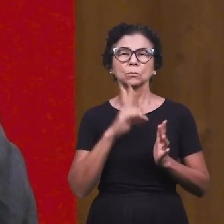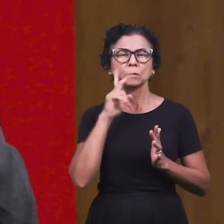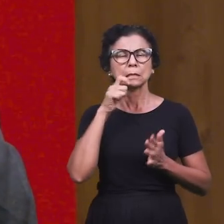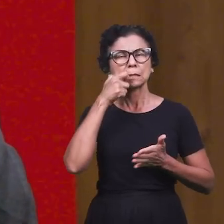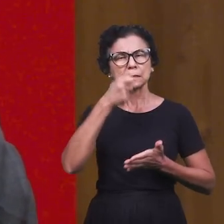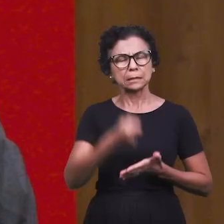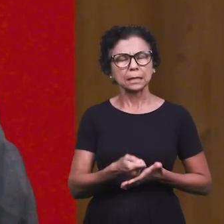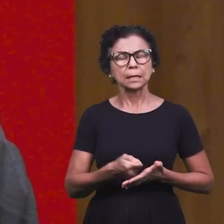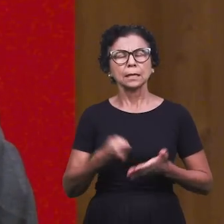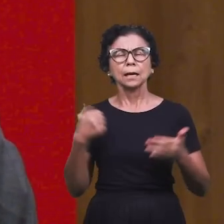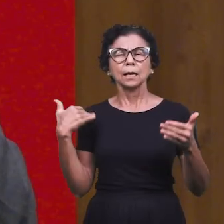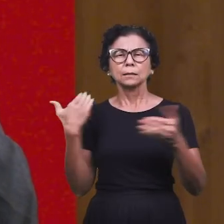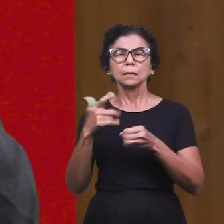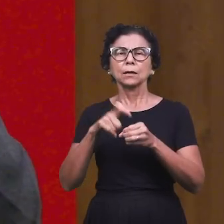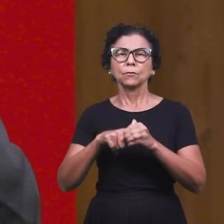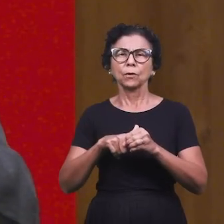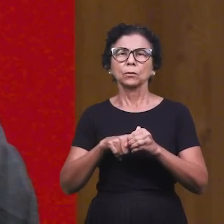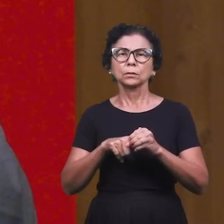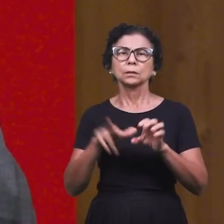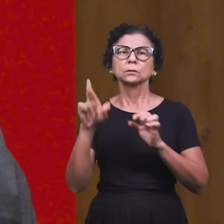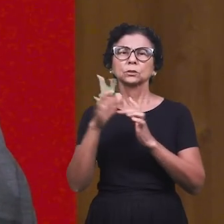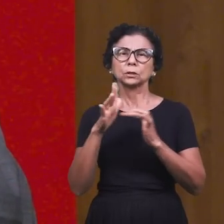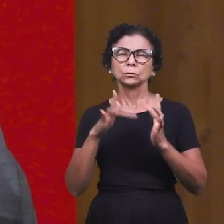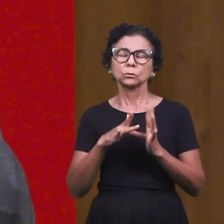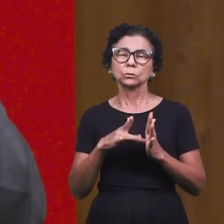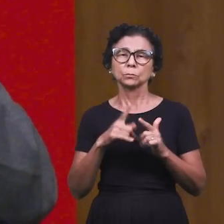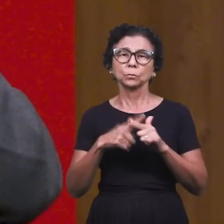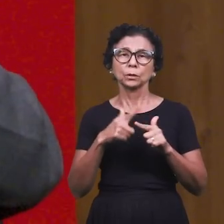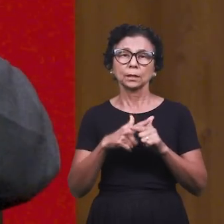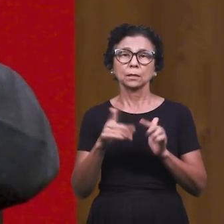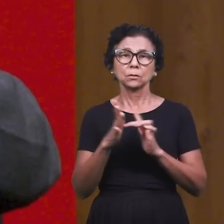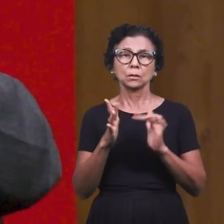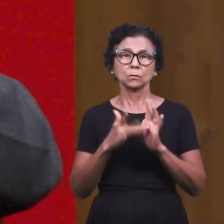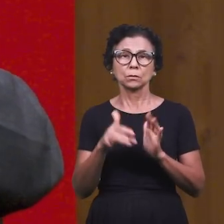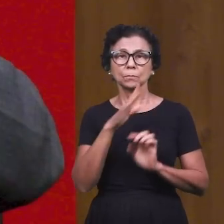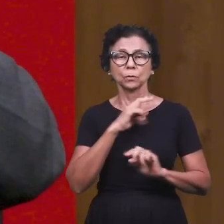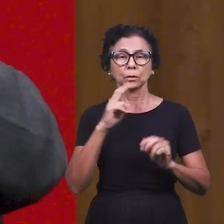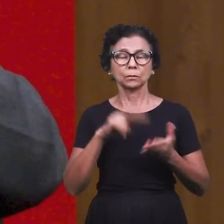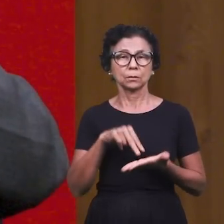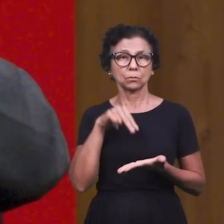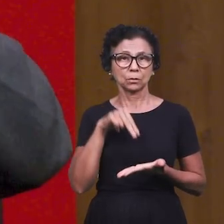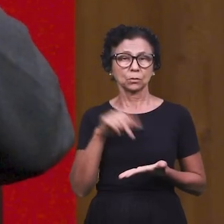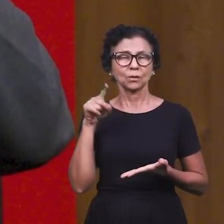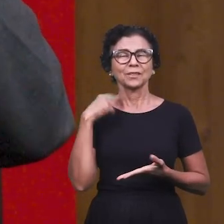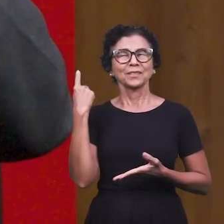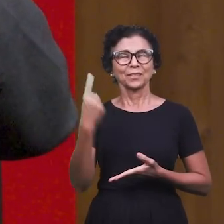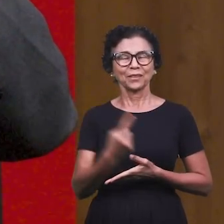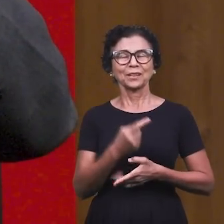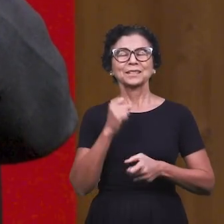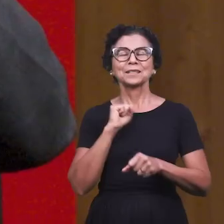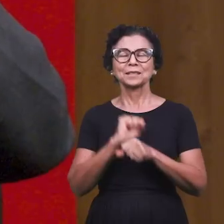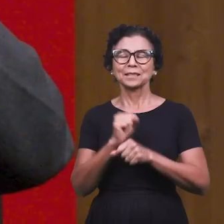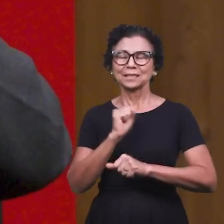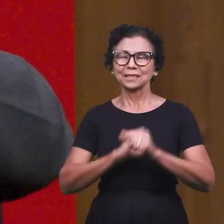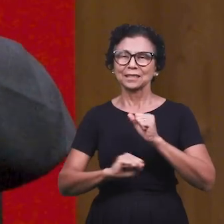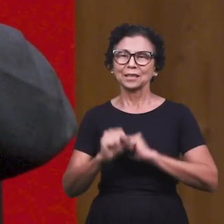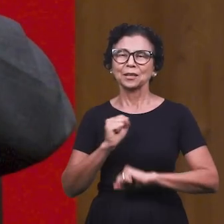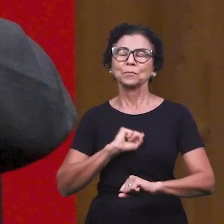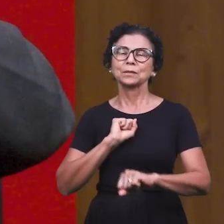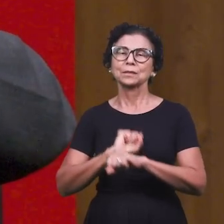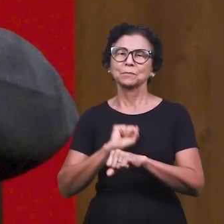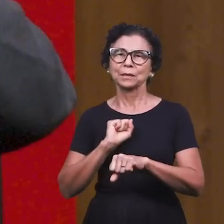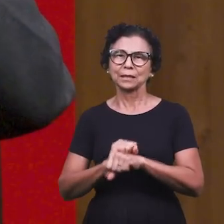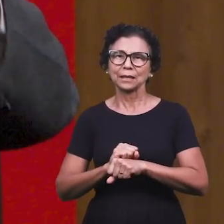que ele venha, ou seja, como Jesus morreu e ressuscitou, nós temos a esperança de também naquele grande dia do Senhor,